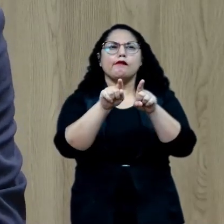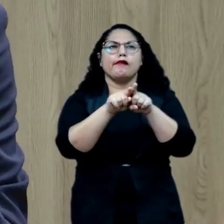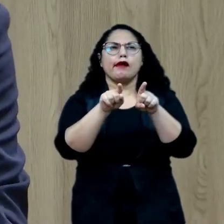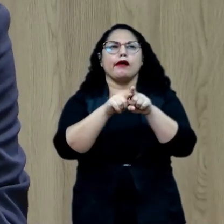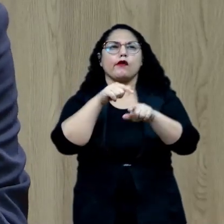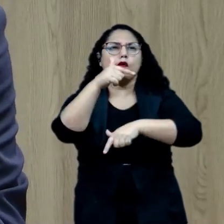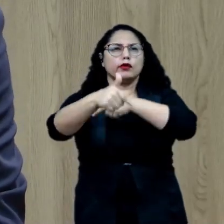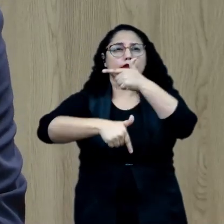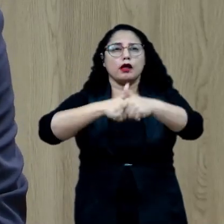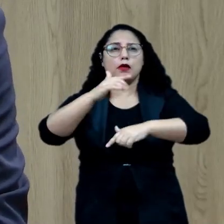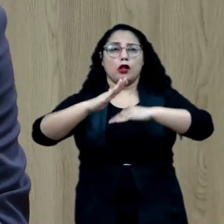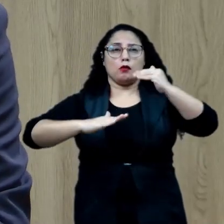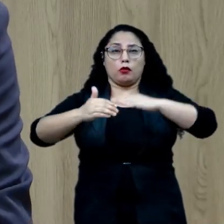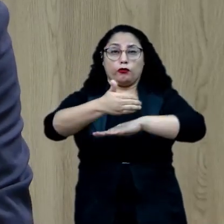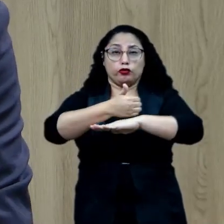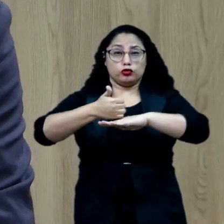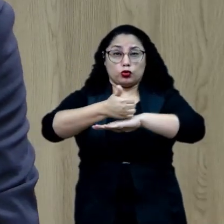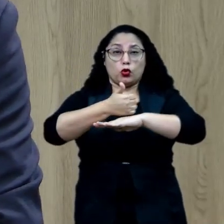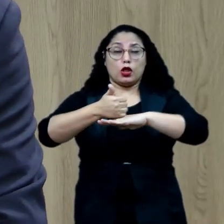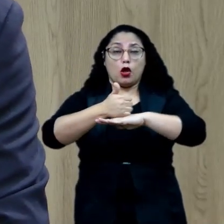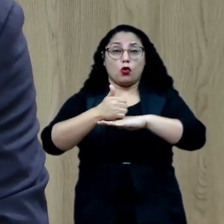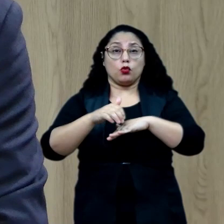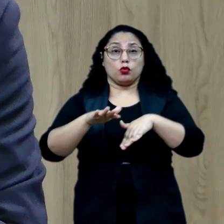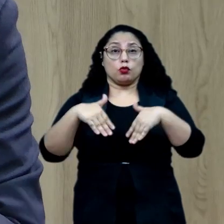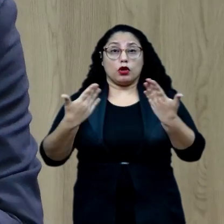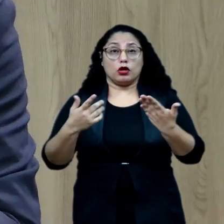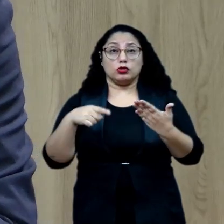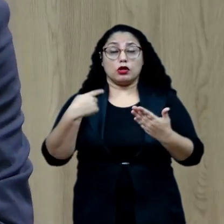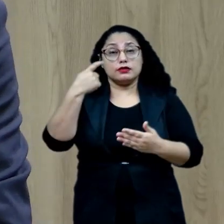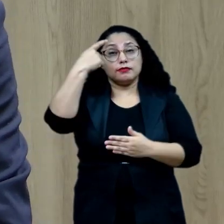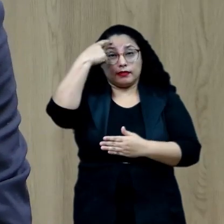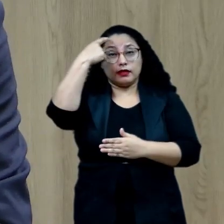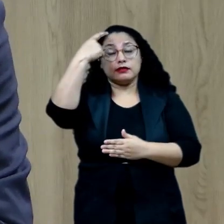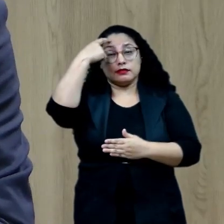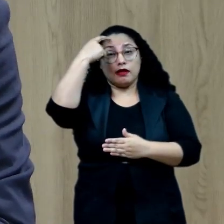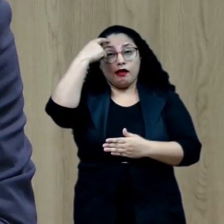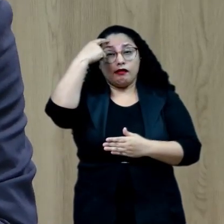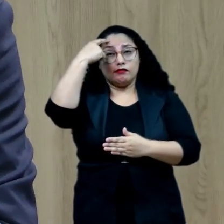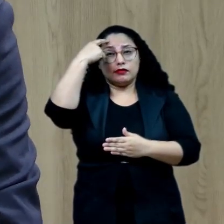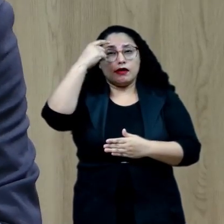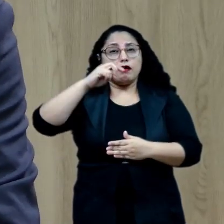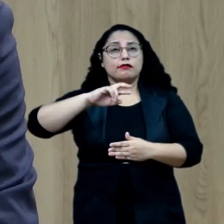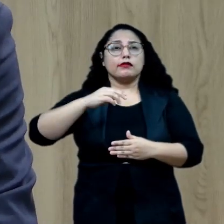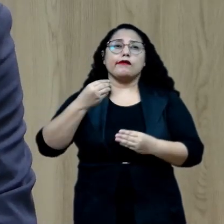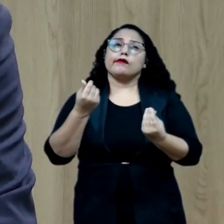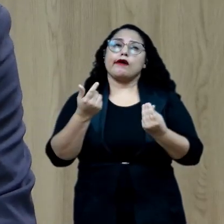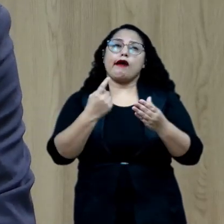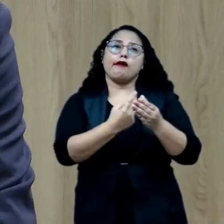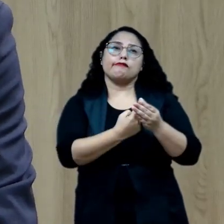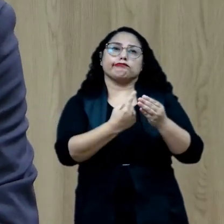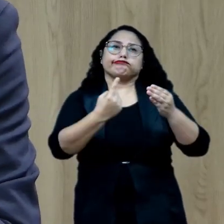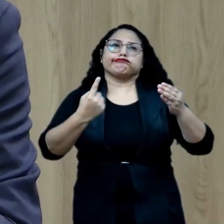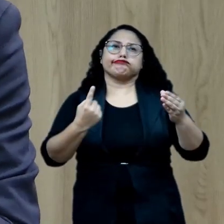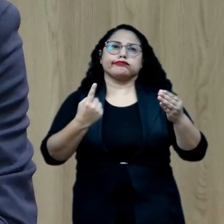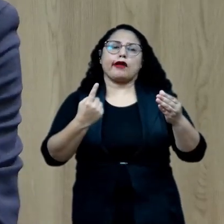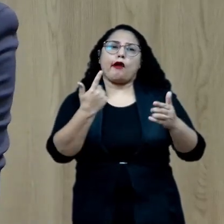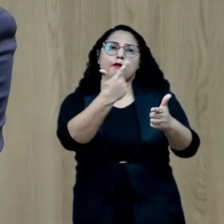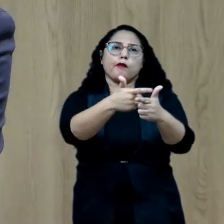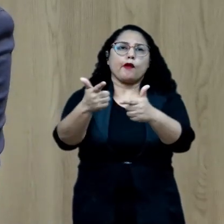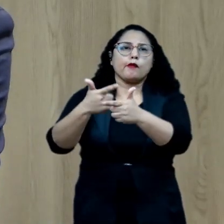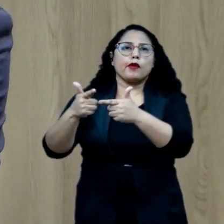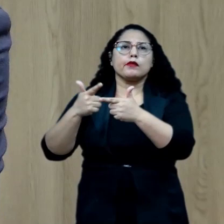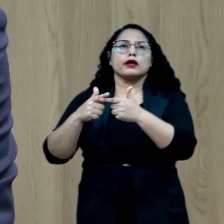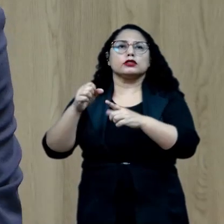à atuação profissional. E aí, quando a gente pensa nisso, não tem como desvincular as